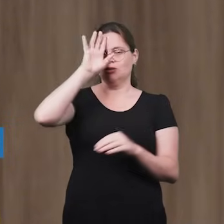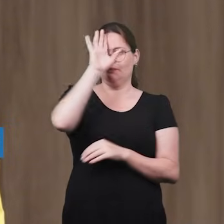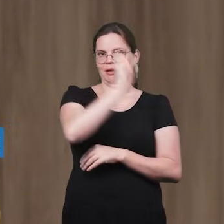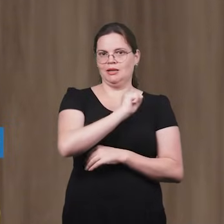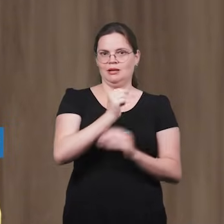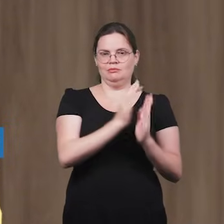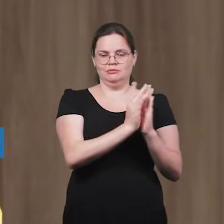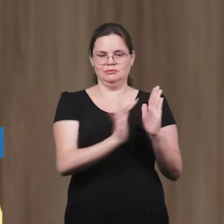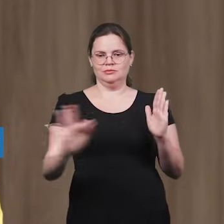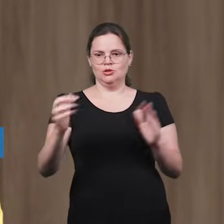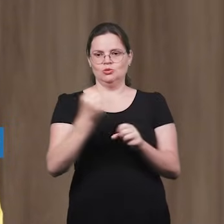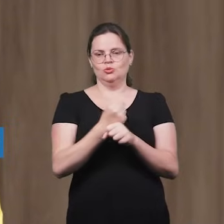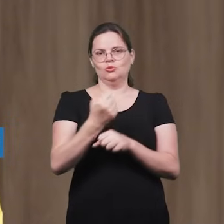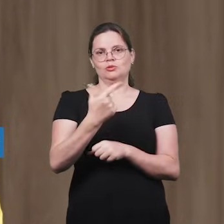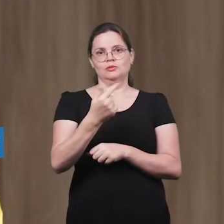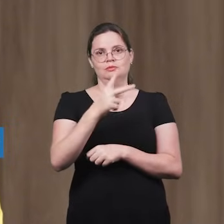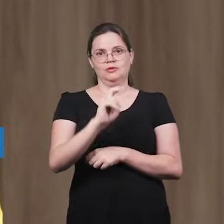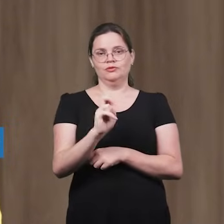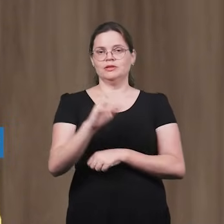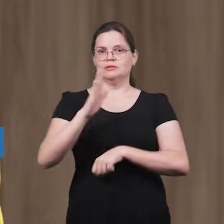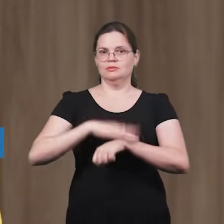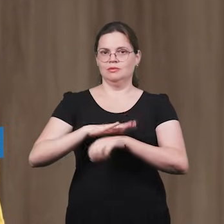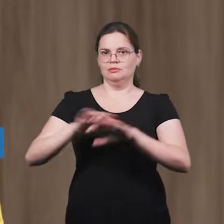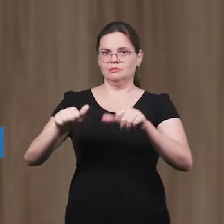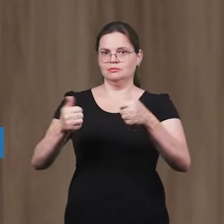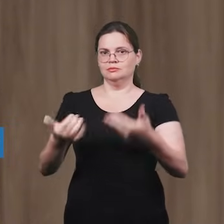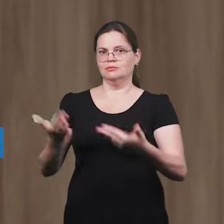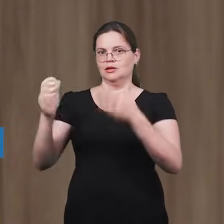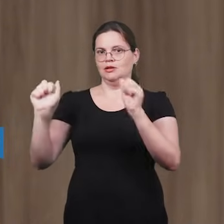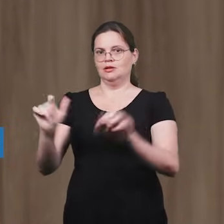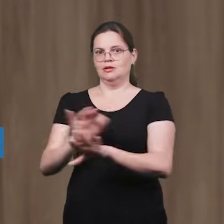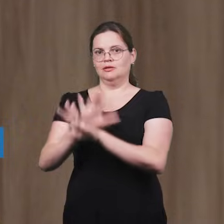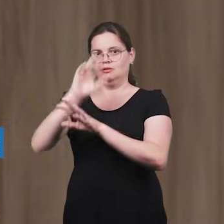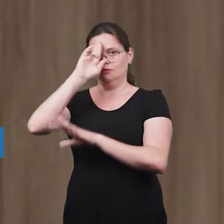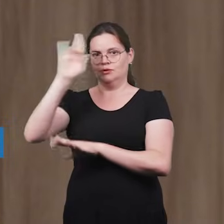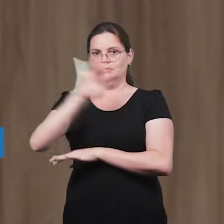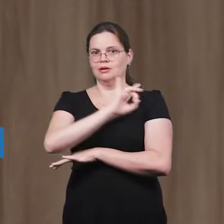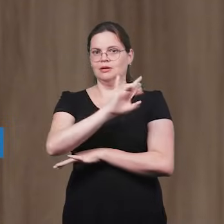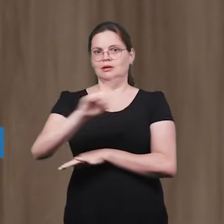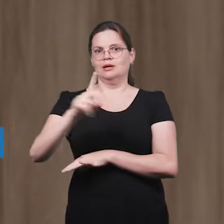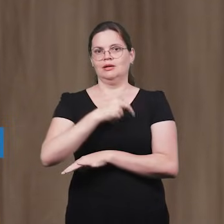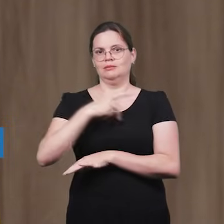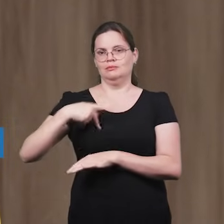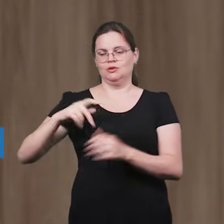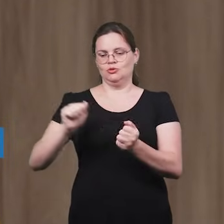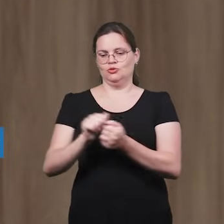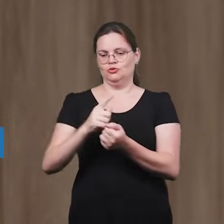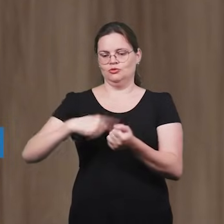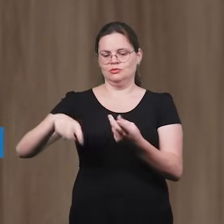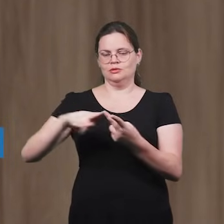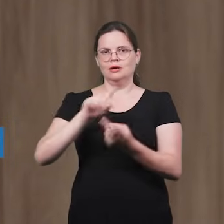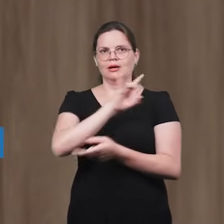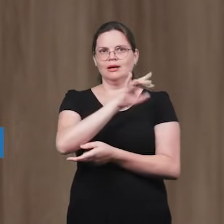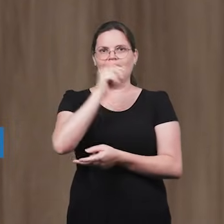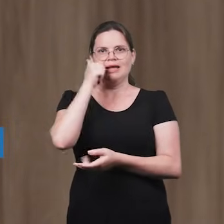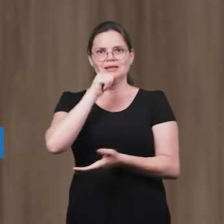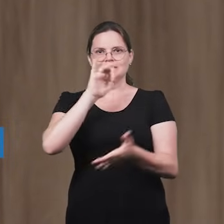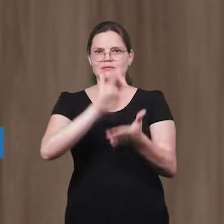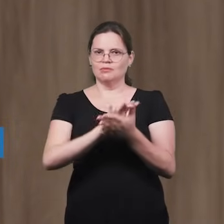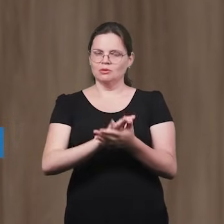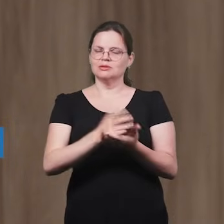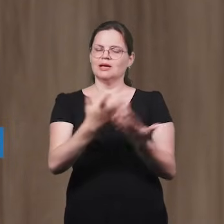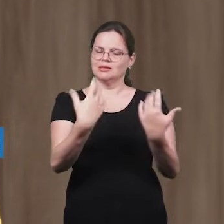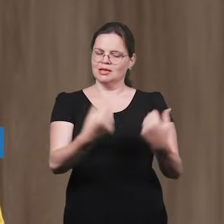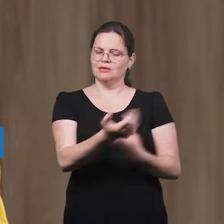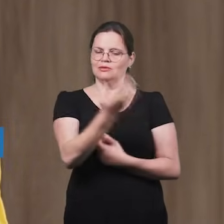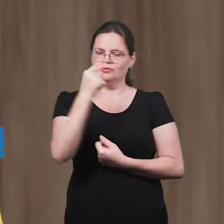nós apresentamos diante do altar do Senhor em glorificação cada pastor que esteve conosco, cada esposa que se dispôs a estar